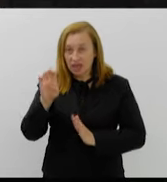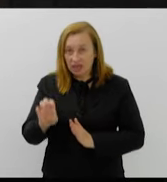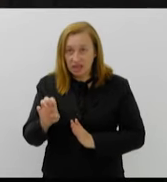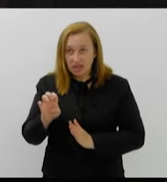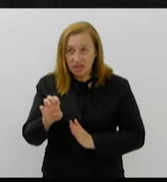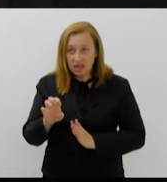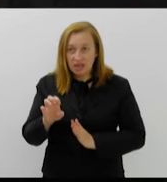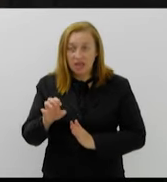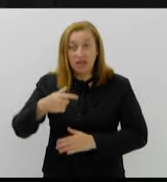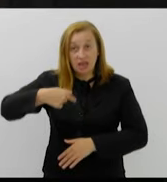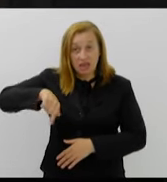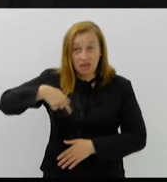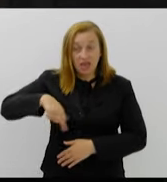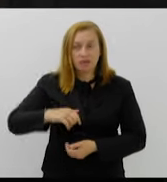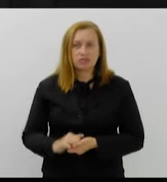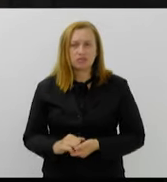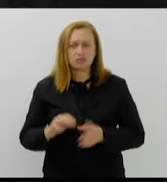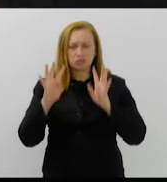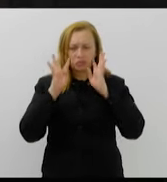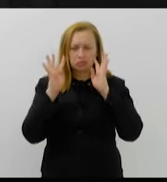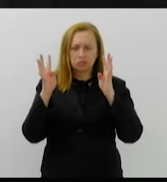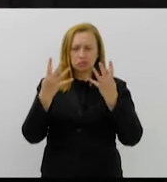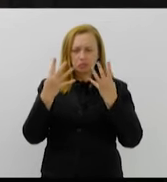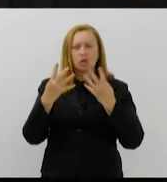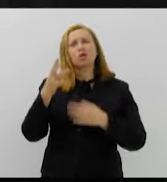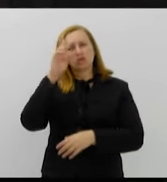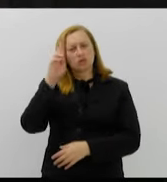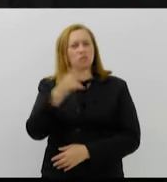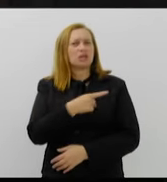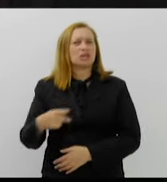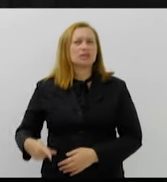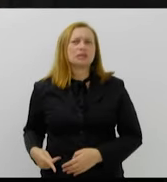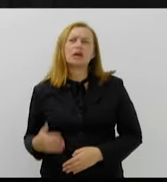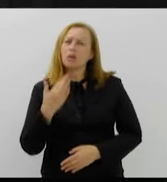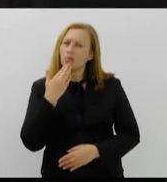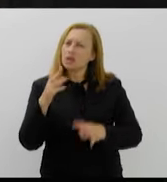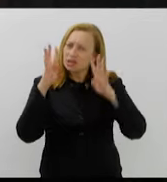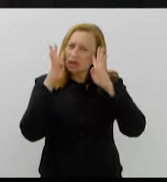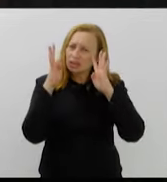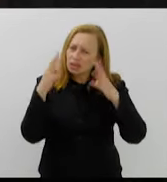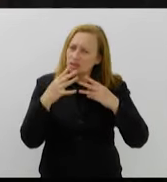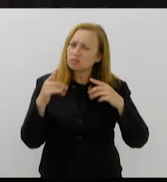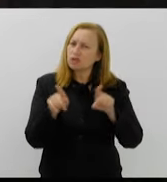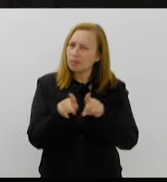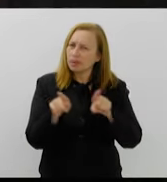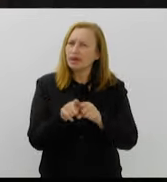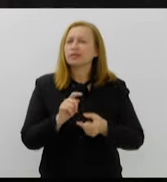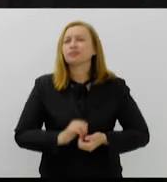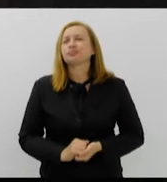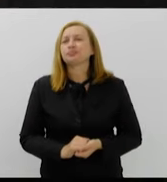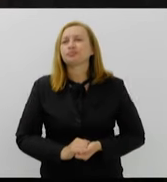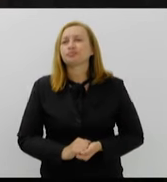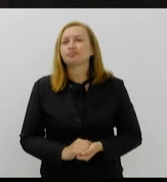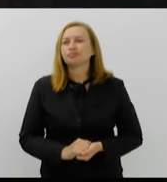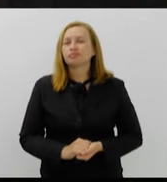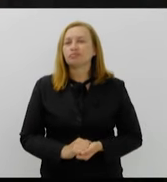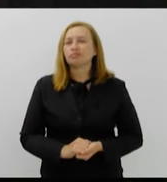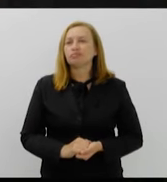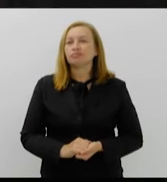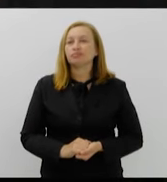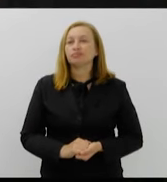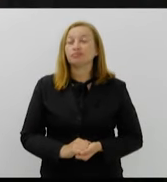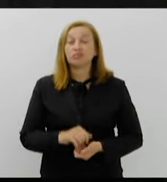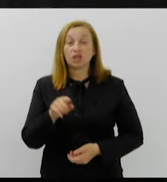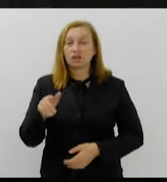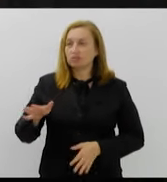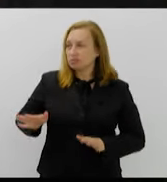Queimados o que chamou muita atenção Presidente eu pesto atenção de V Voss excelência é que esse